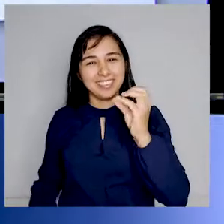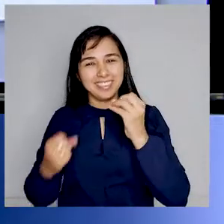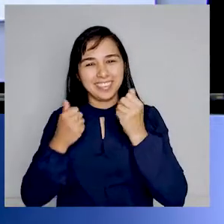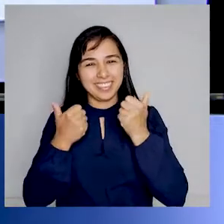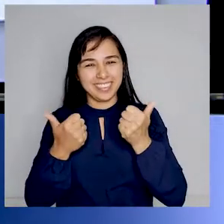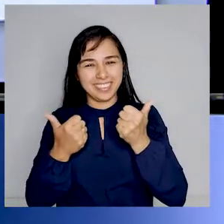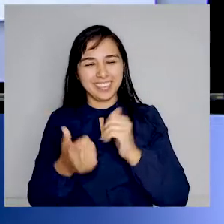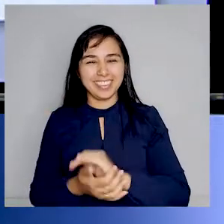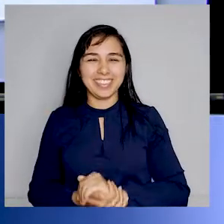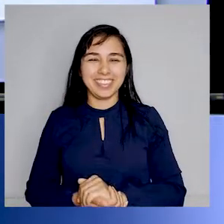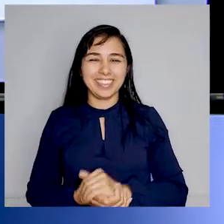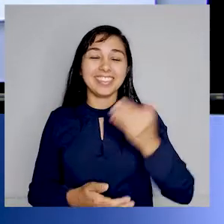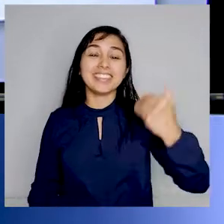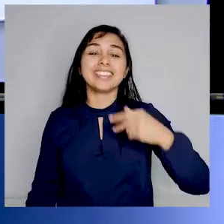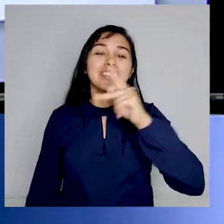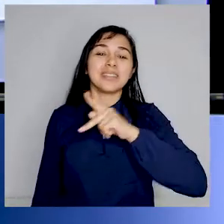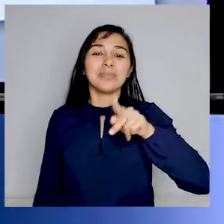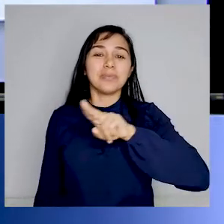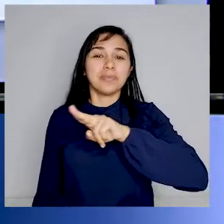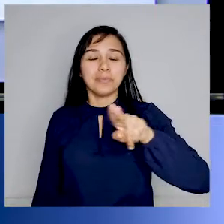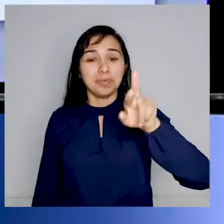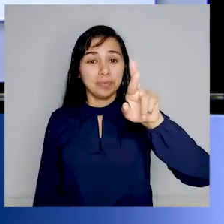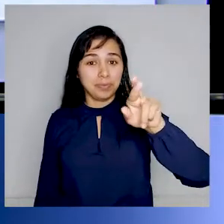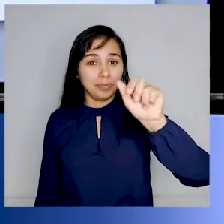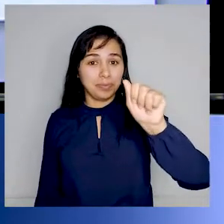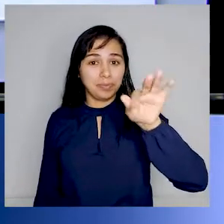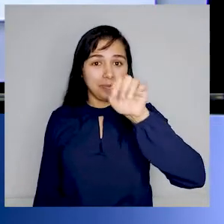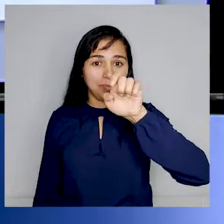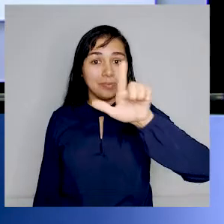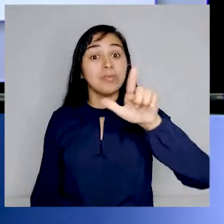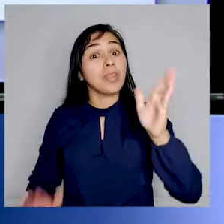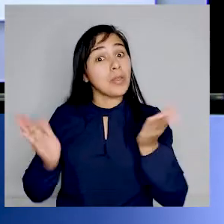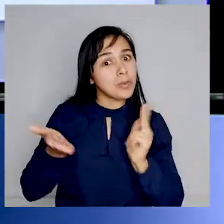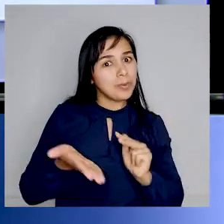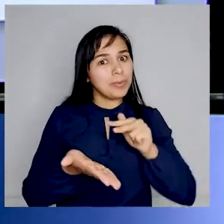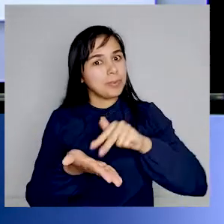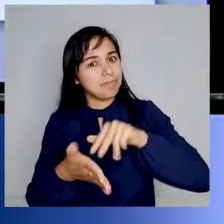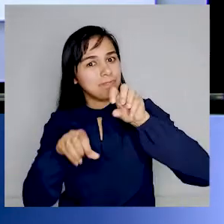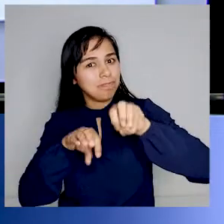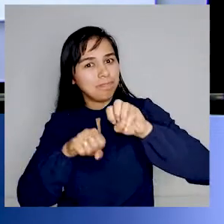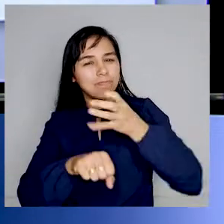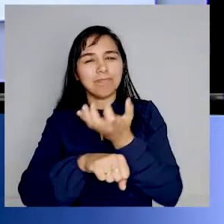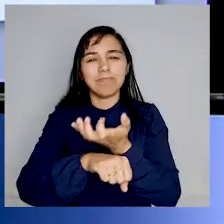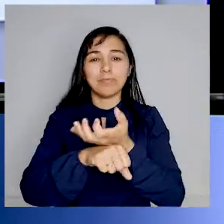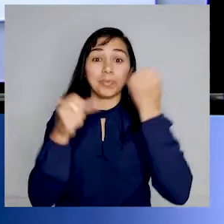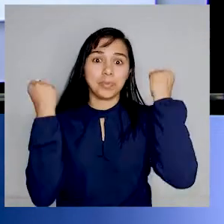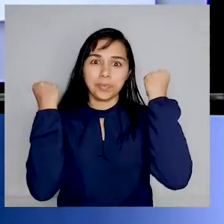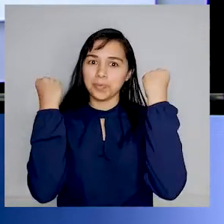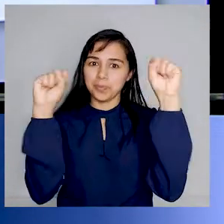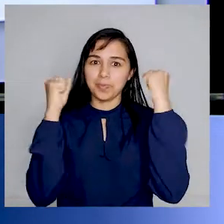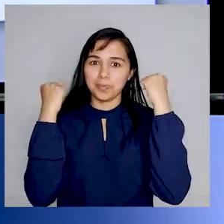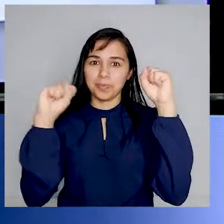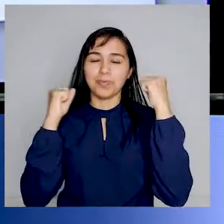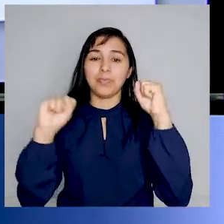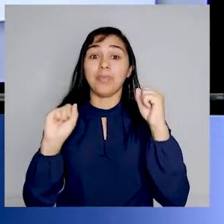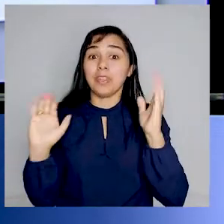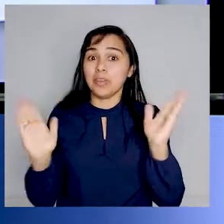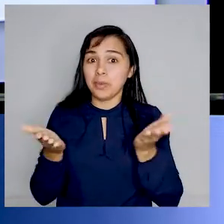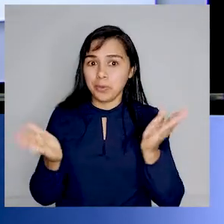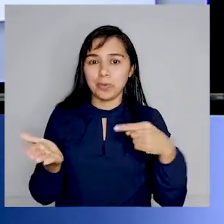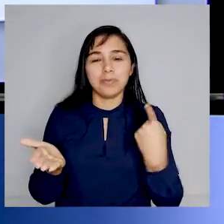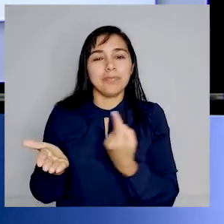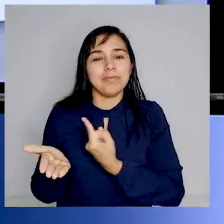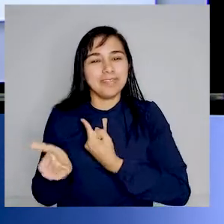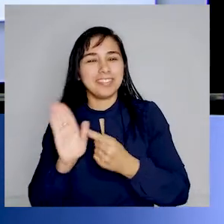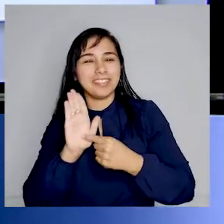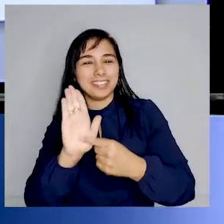Olá pessoal, tudo bem com vocês? Eu sou o professor Rafael e estamos aqui para trabalhar a disciplina de Educação Física. E